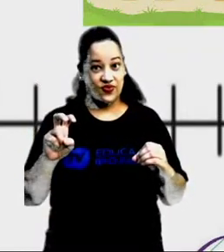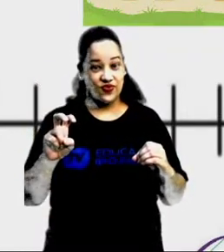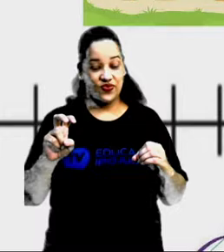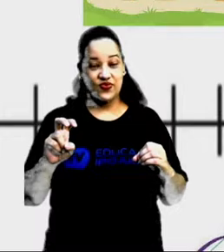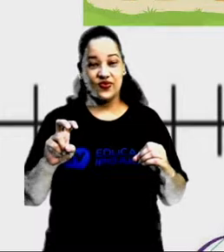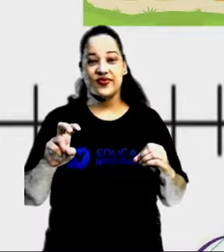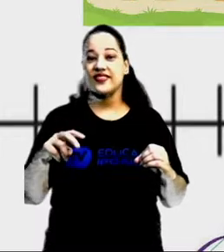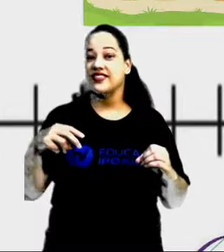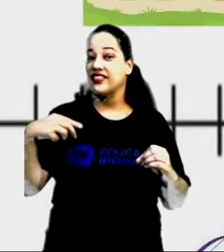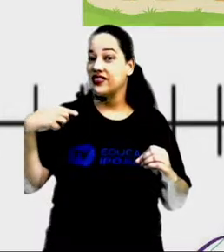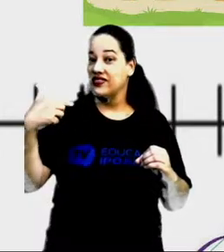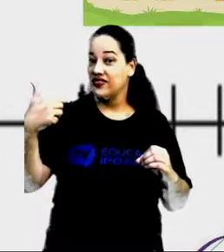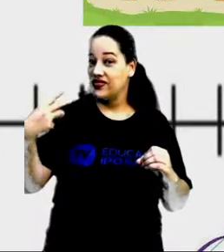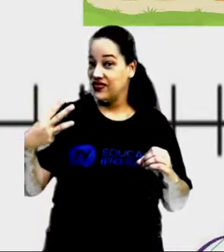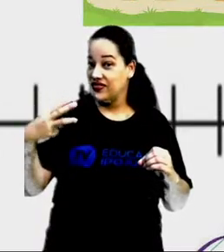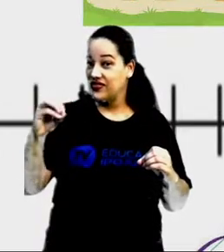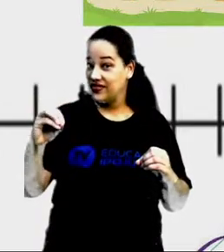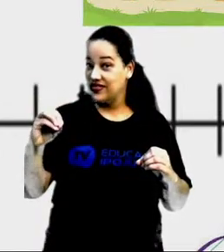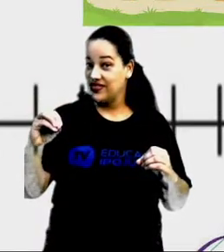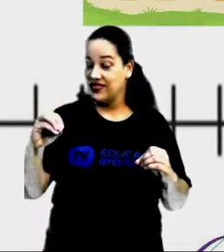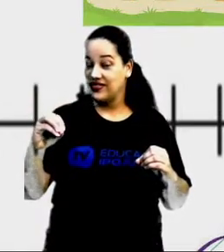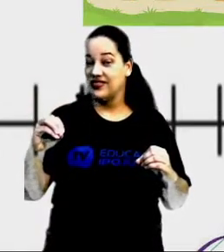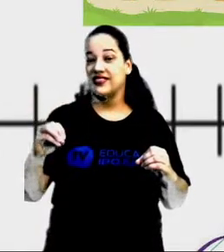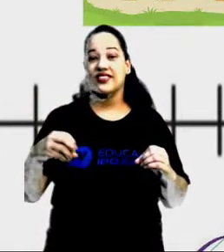25, 30,